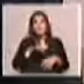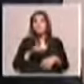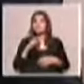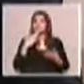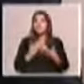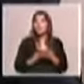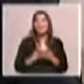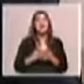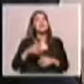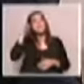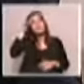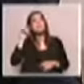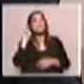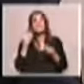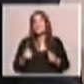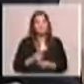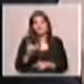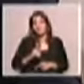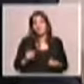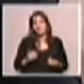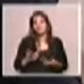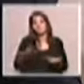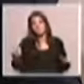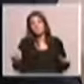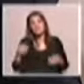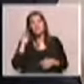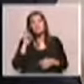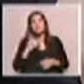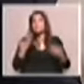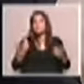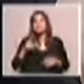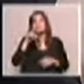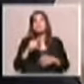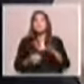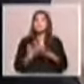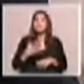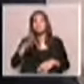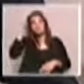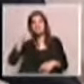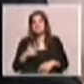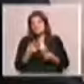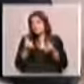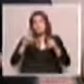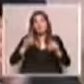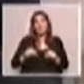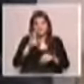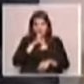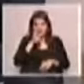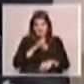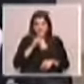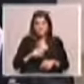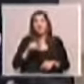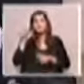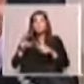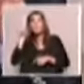leite a montante, nem valorizar a principal atividade, que é a ovinicultura, que é a produção de leite. Se desaparecerem os pastores, e por isso é que é muito